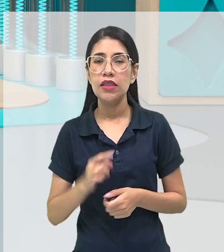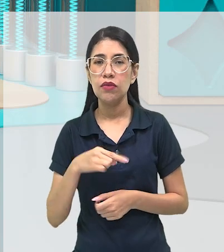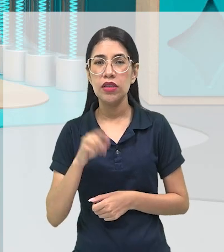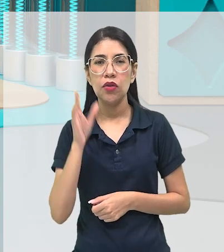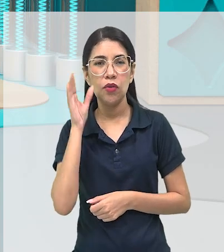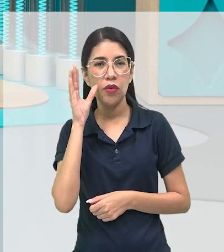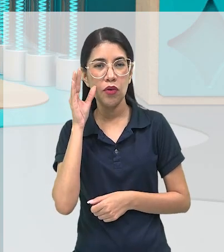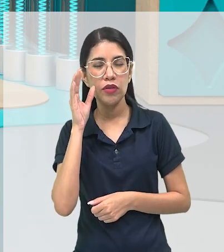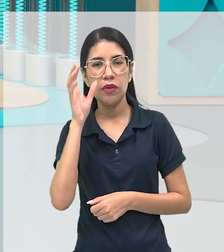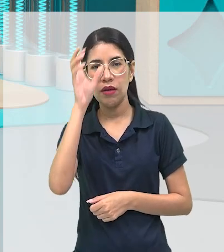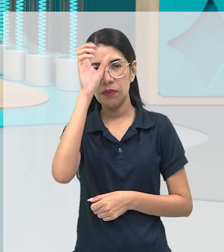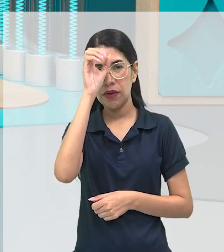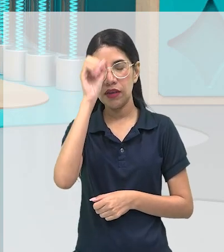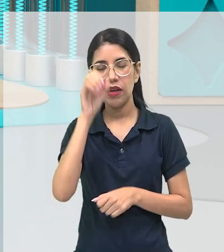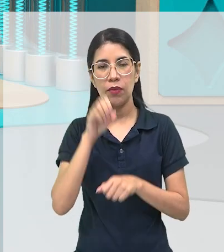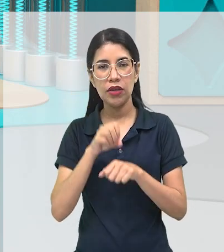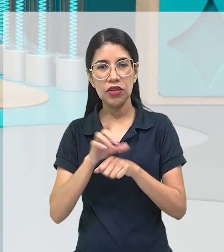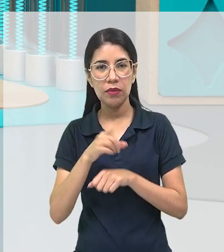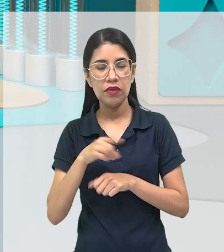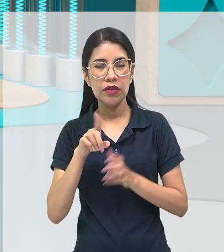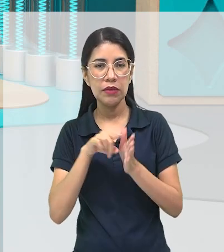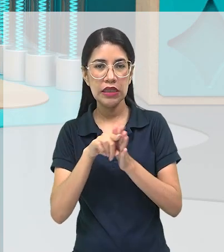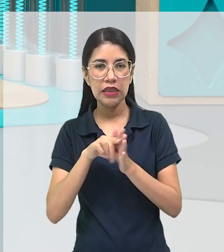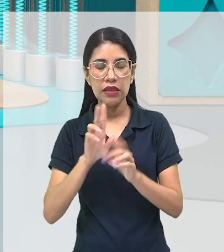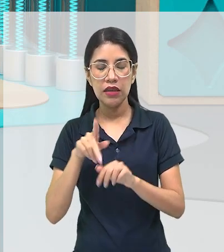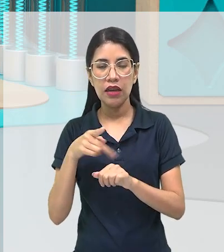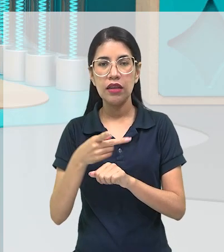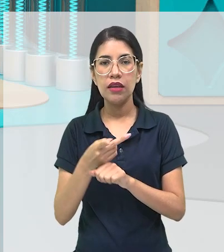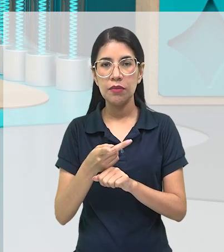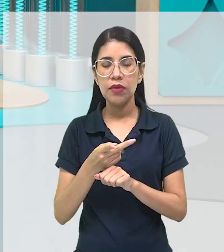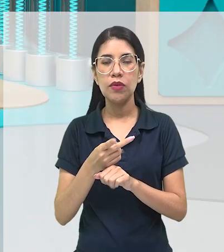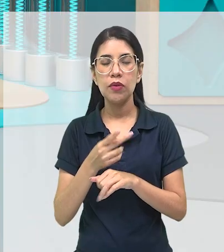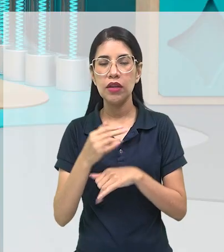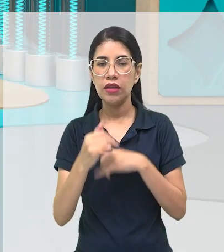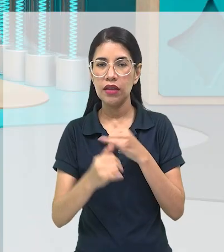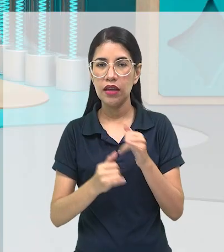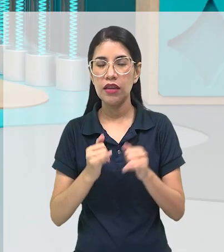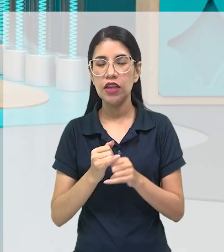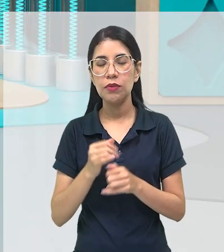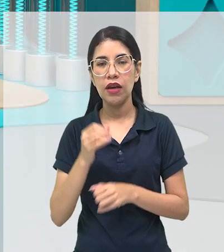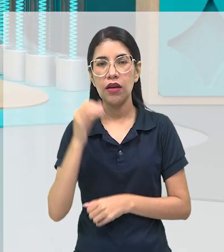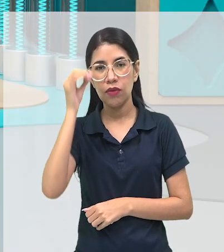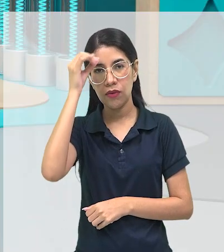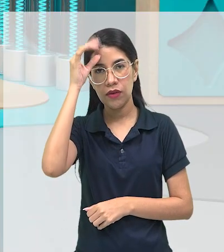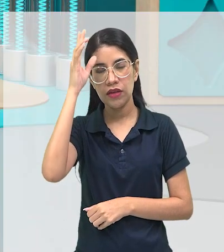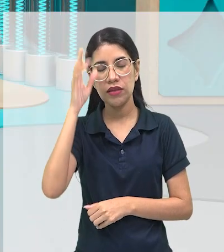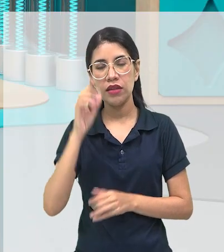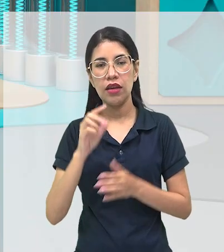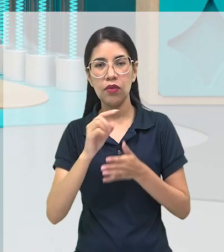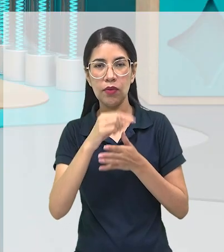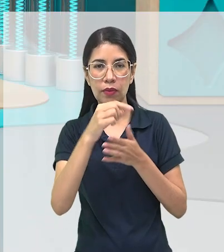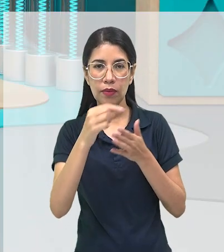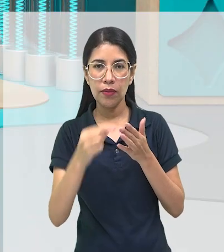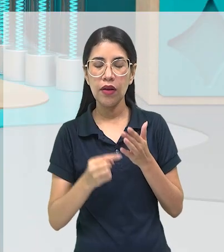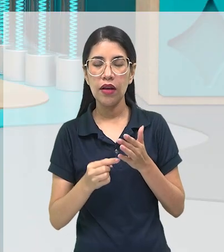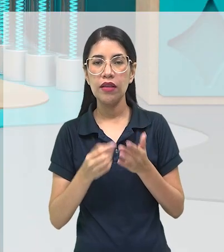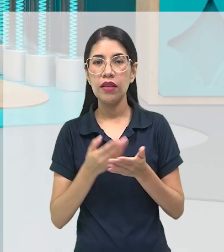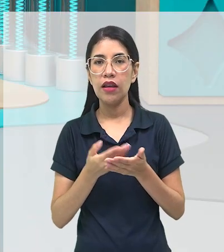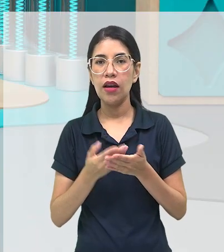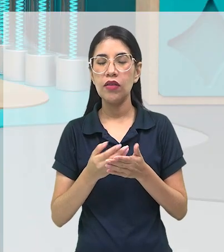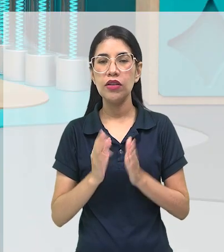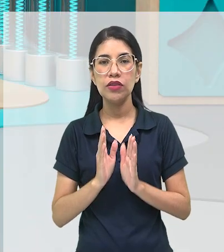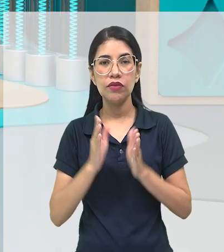ficou curioso, fica a dica para você dar uma pesquisada depois para conhecer cada uma dessas categorias. Nas nossas aulas, nós